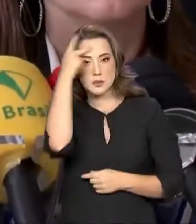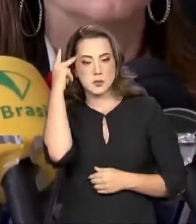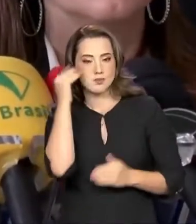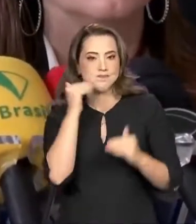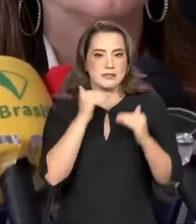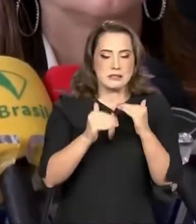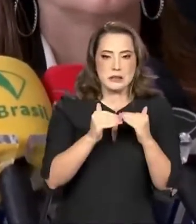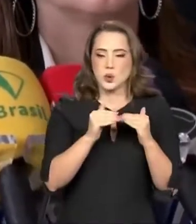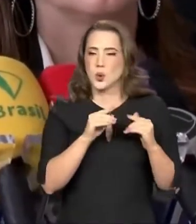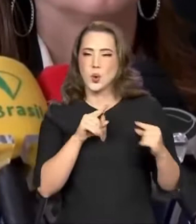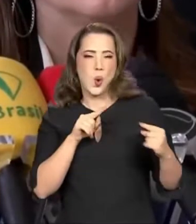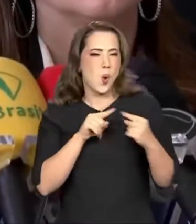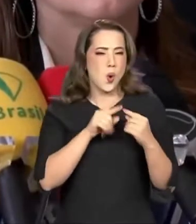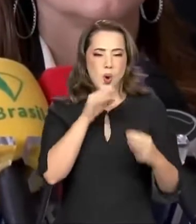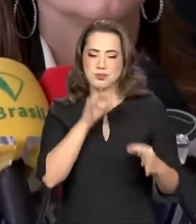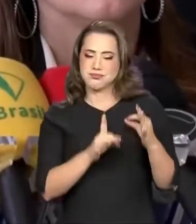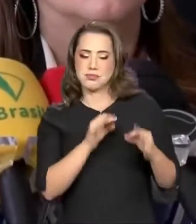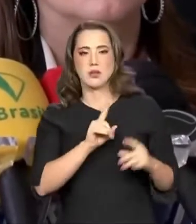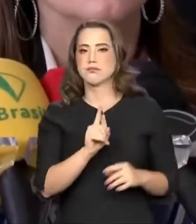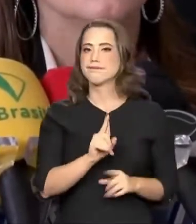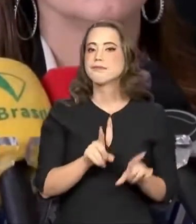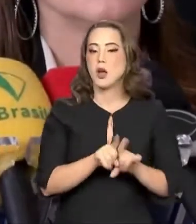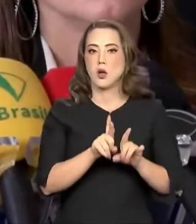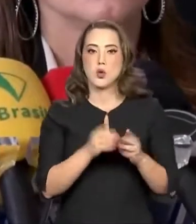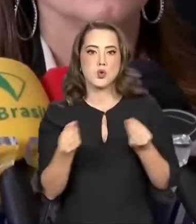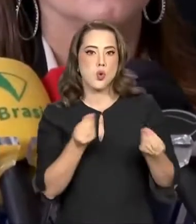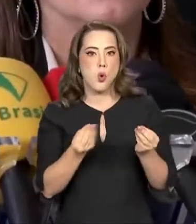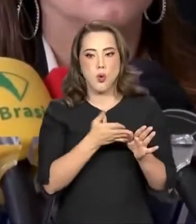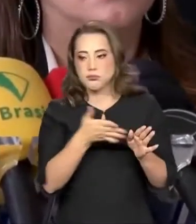injustiça de como se deu o processo eleitoral.